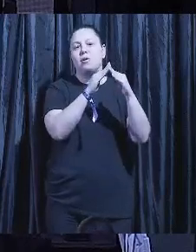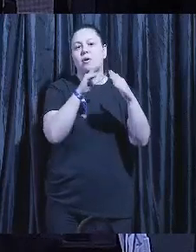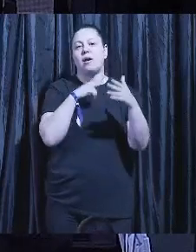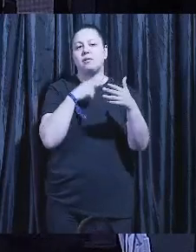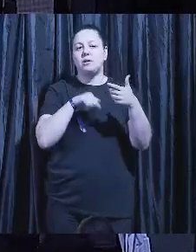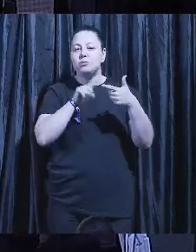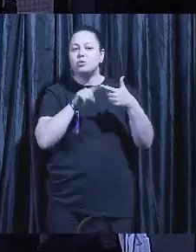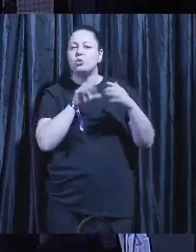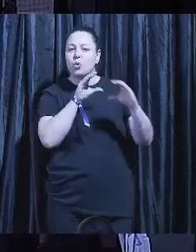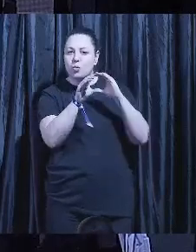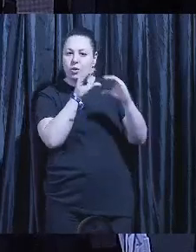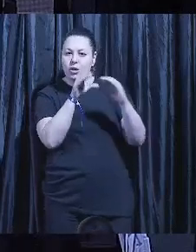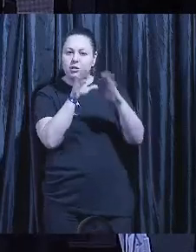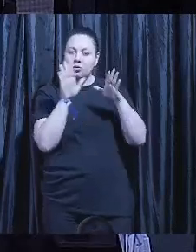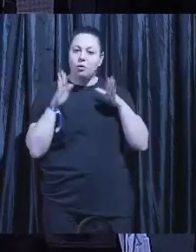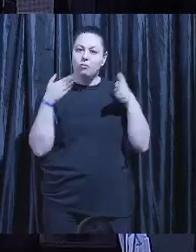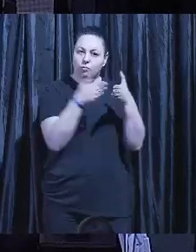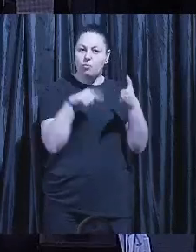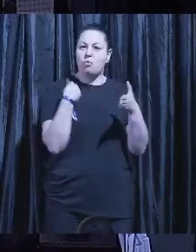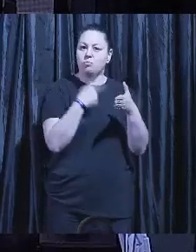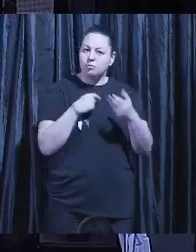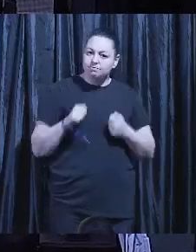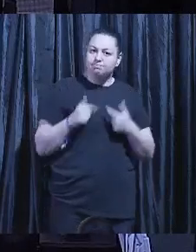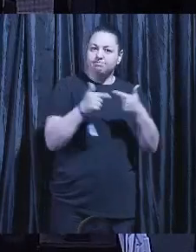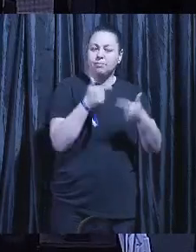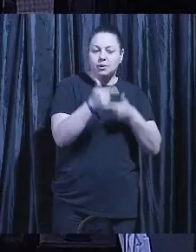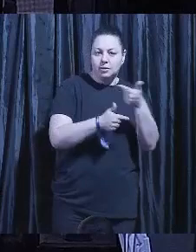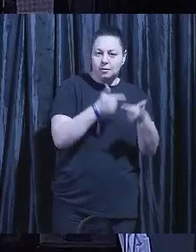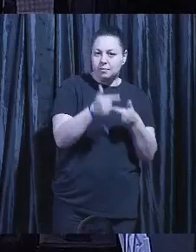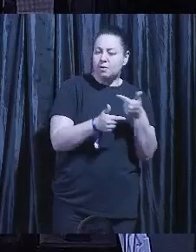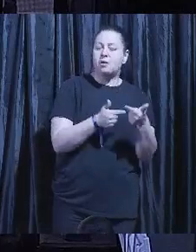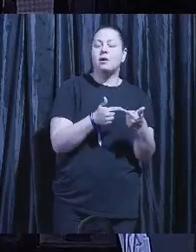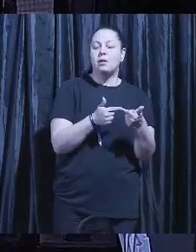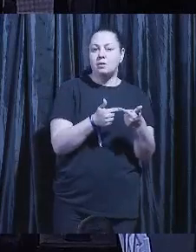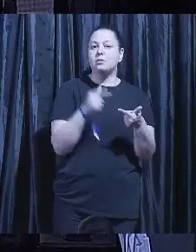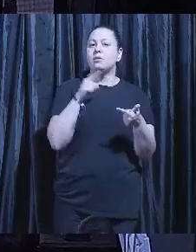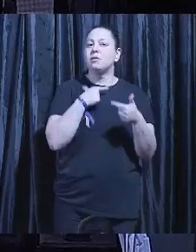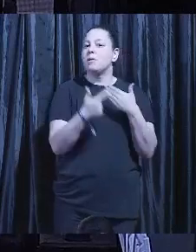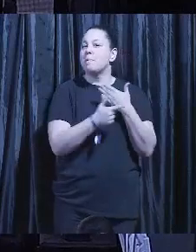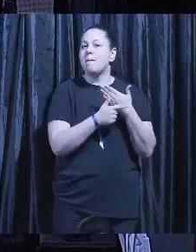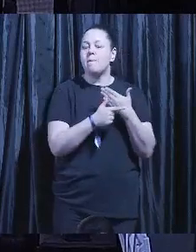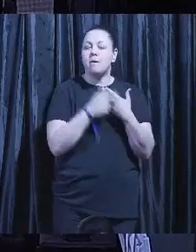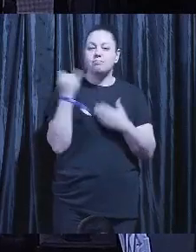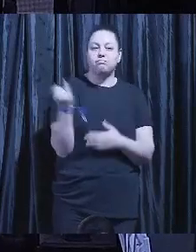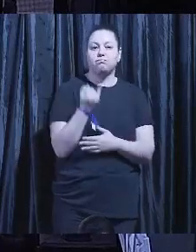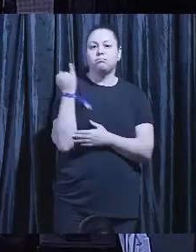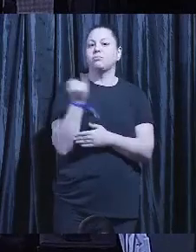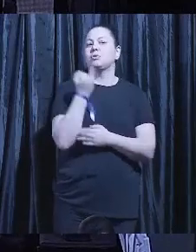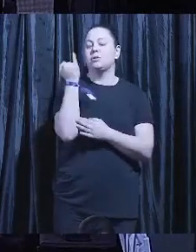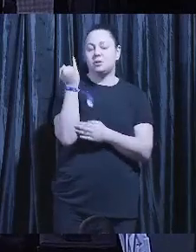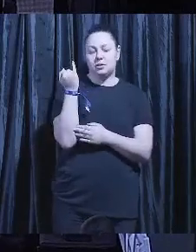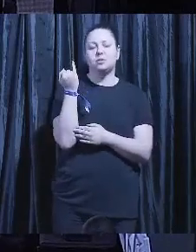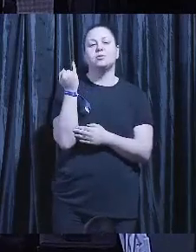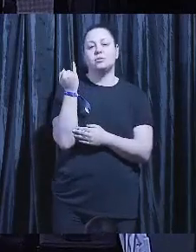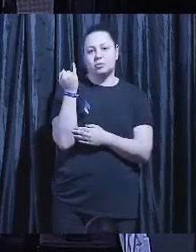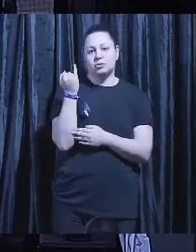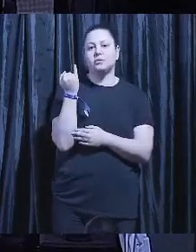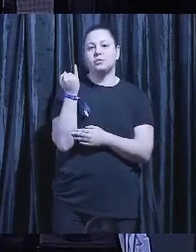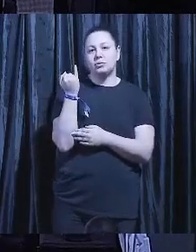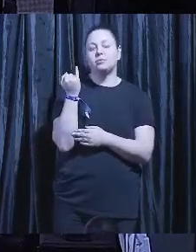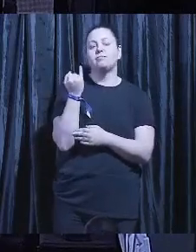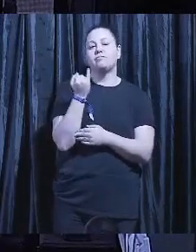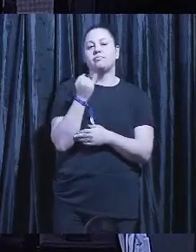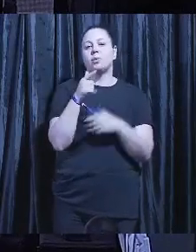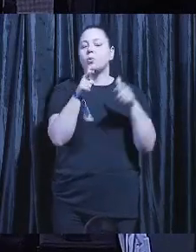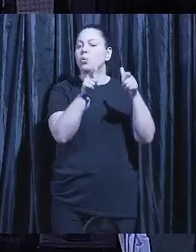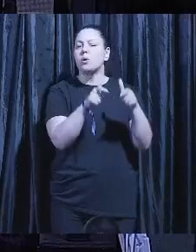eixo especificamente que a gente atua, ele tem um papel fundamental e muito importante no